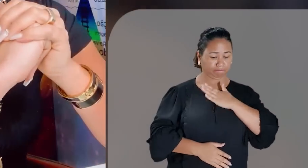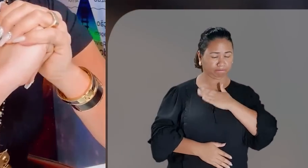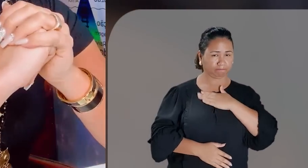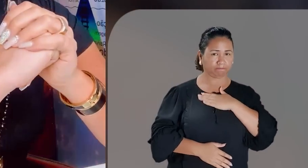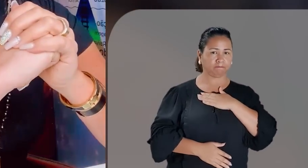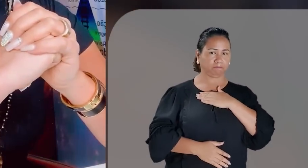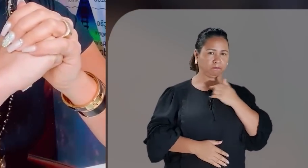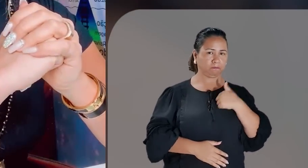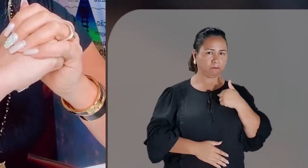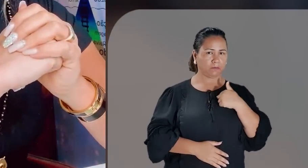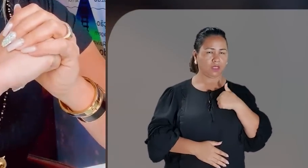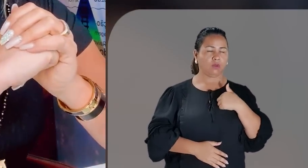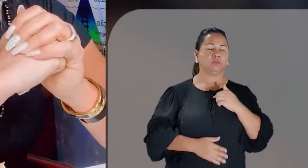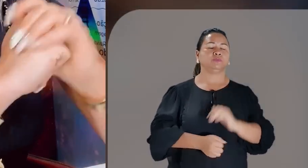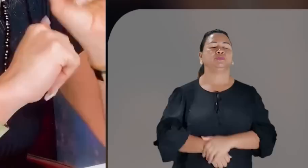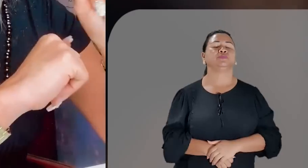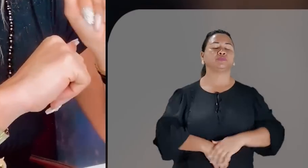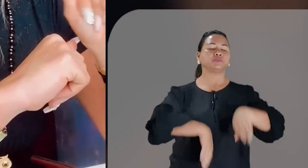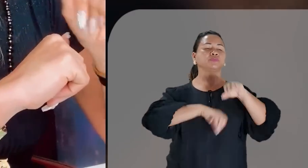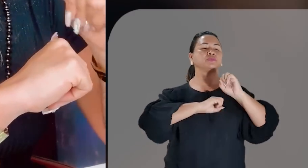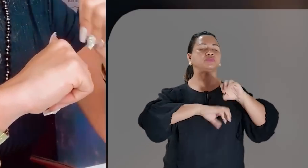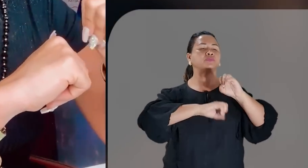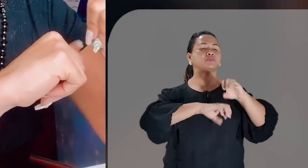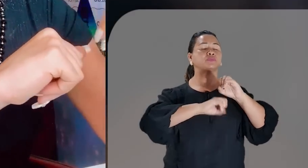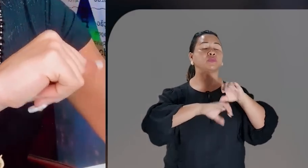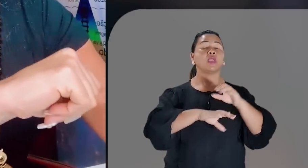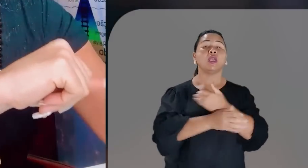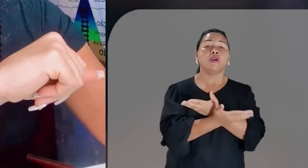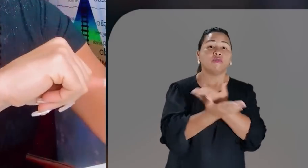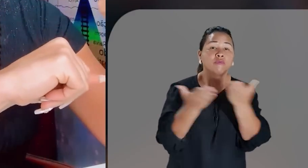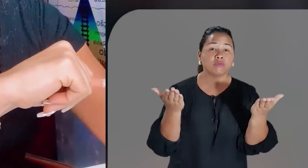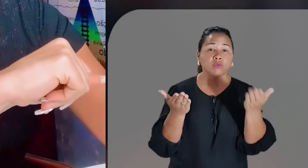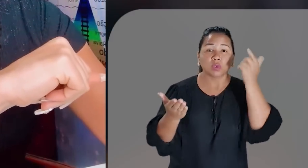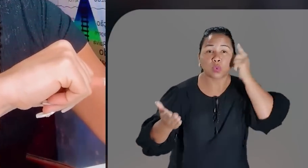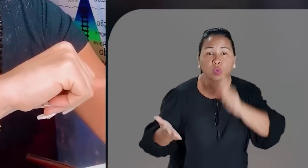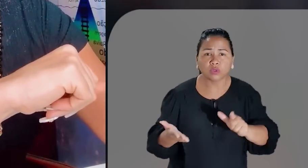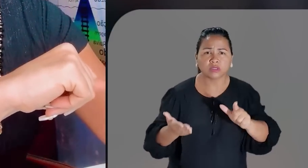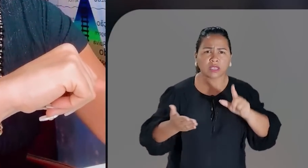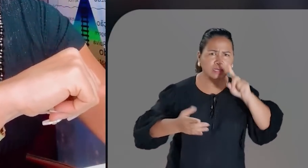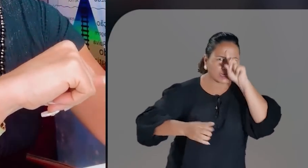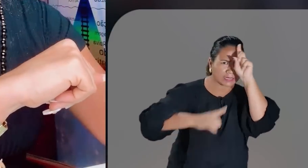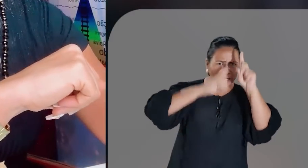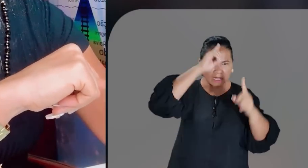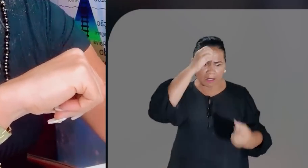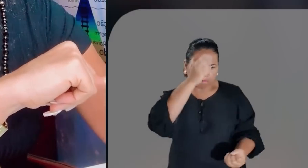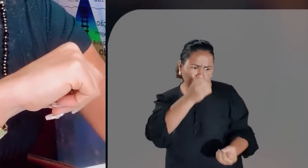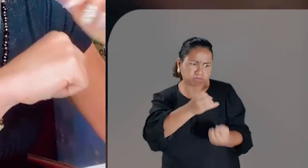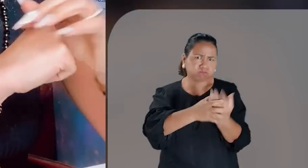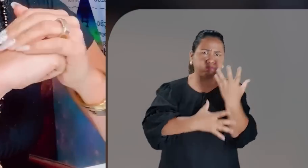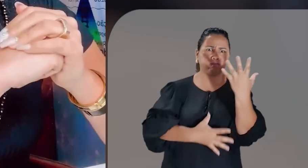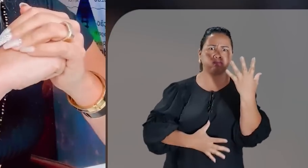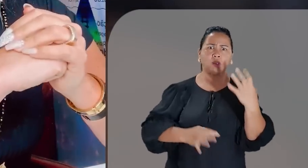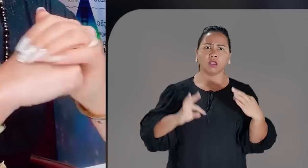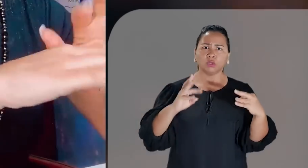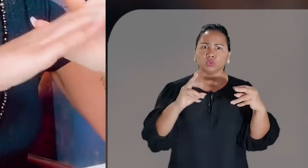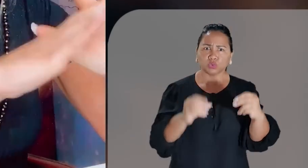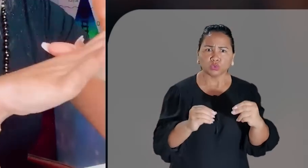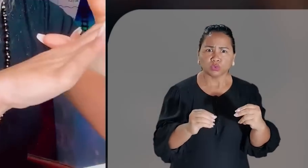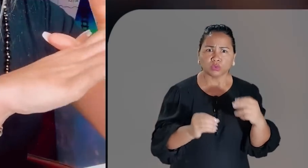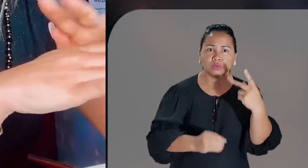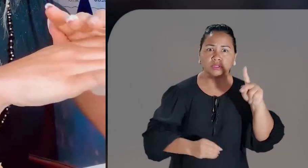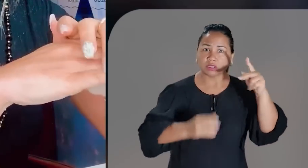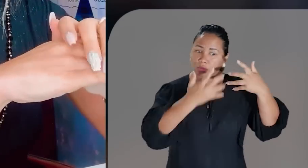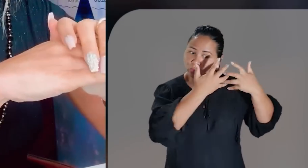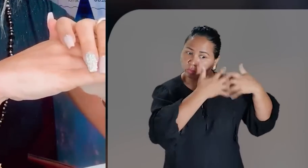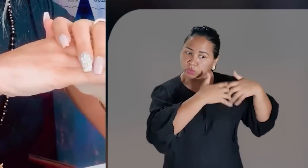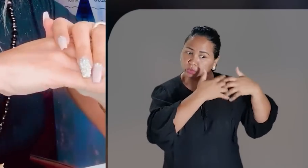volto para cá. Eu falava assim, ó, gente, primeiro ponto, você cocria tudo que a tua mente consegue conceber. Não sei se você